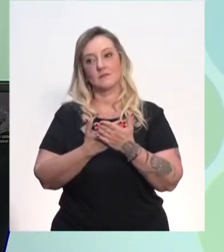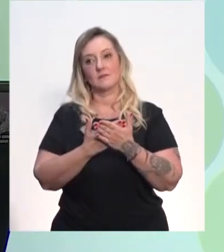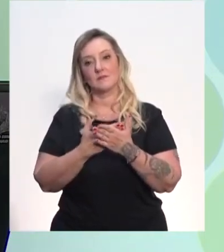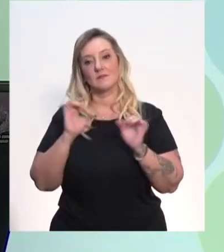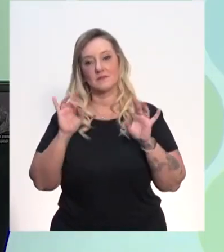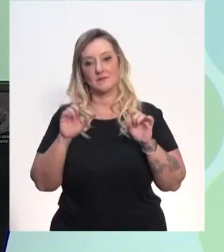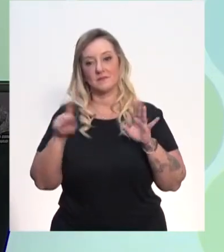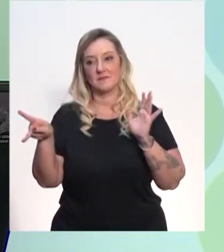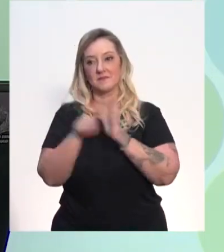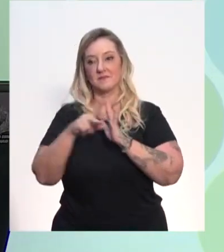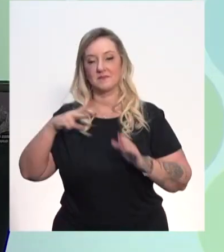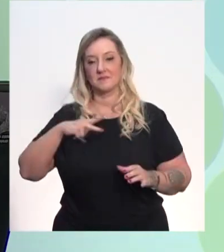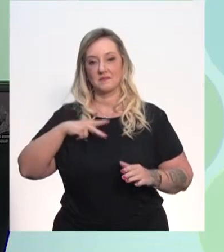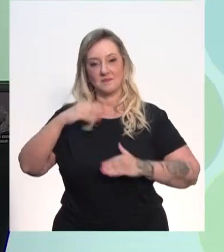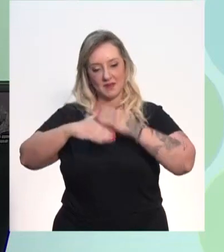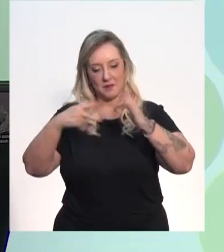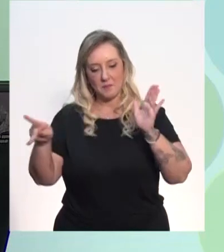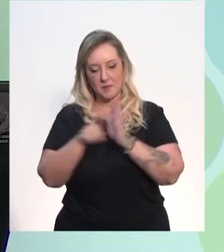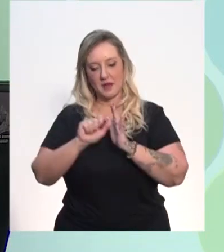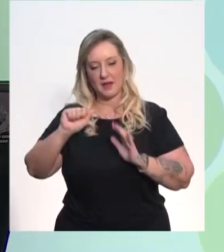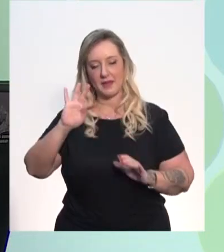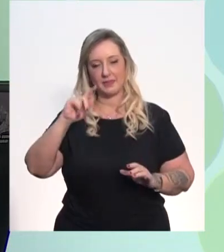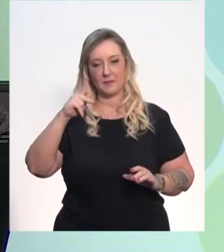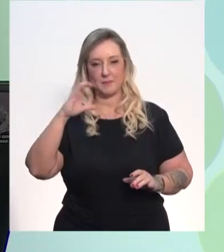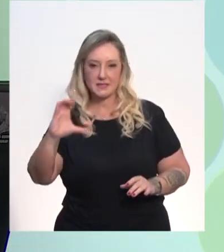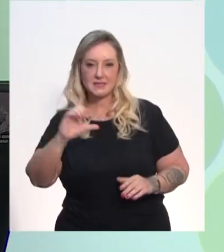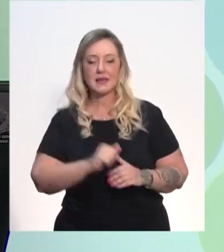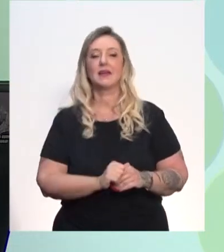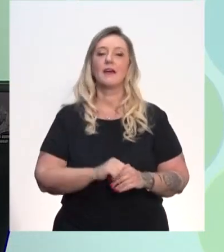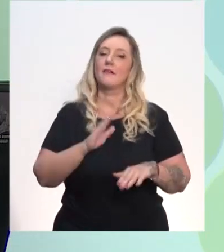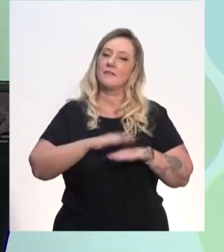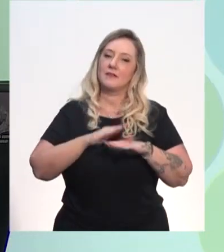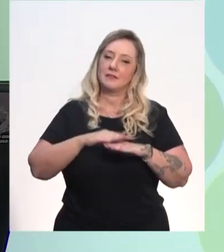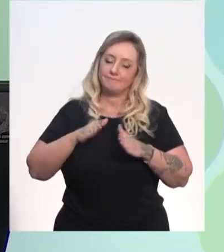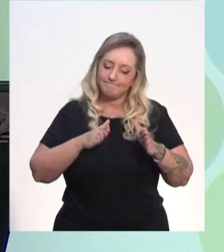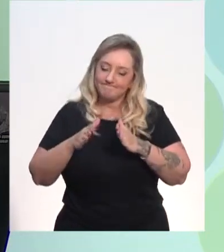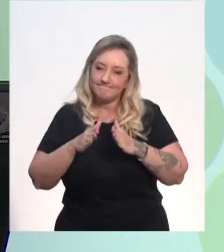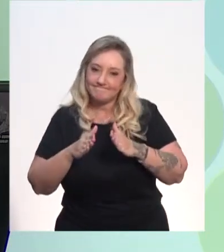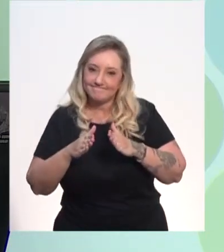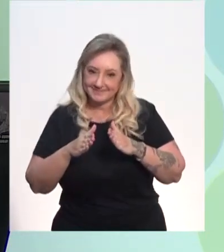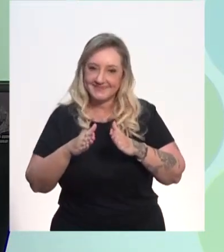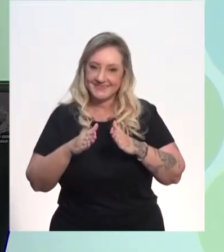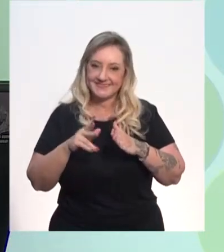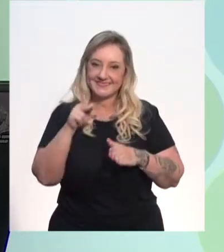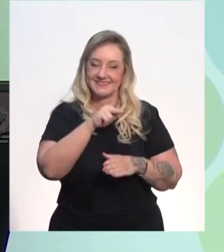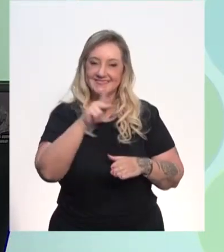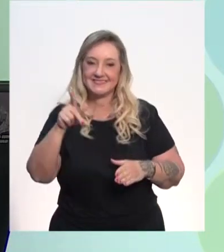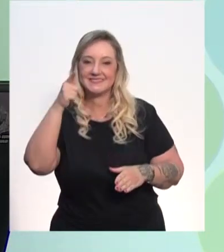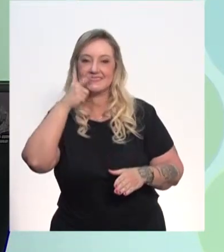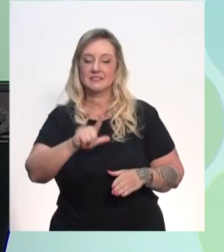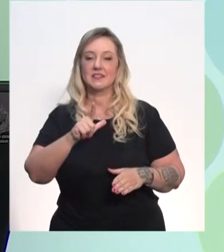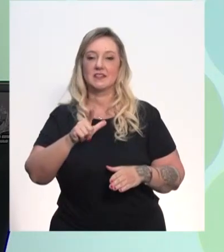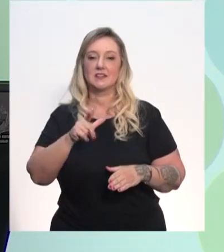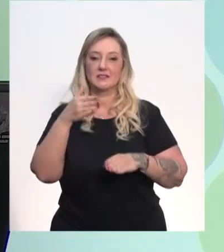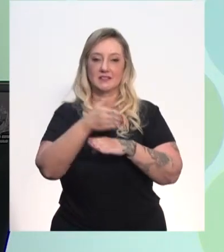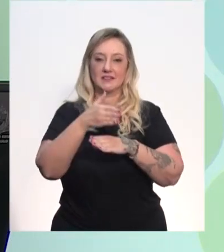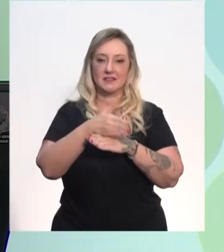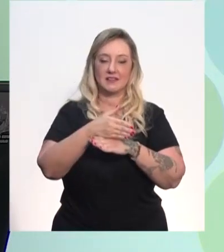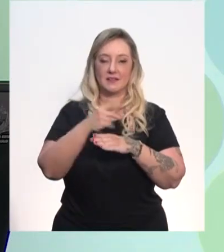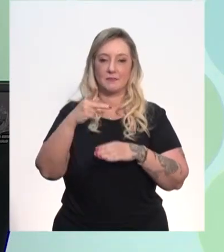PCs pudessem estudar, organizar esse material, mas agora nós temos também, já faz um tempinho aí,